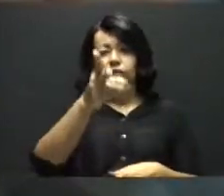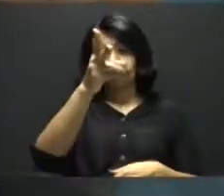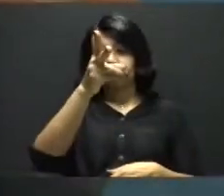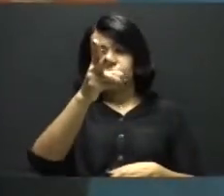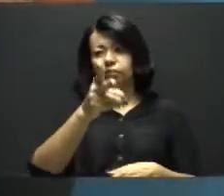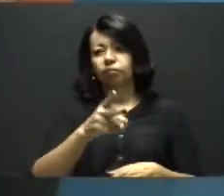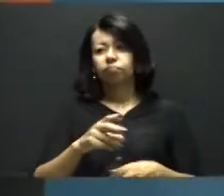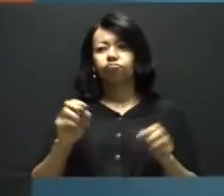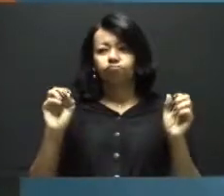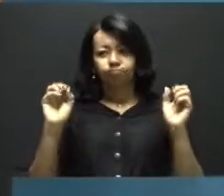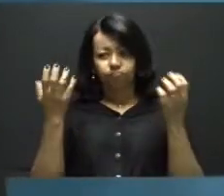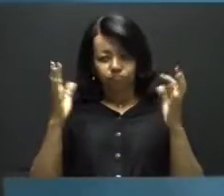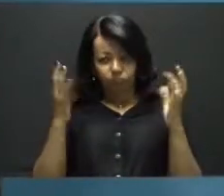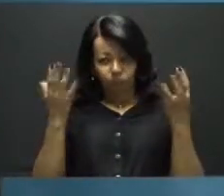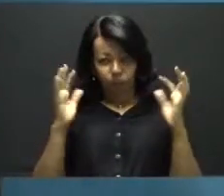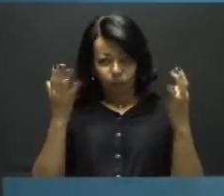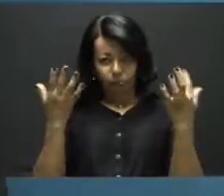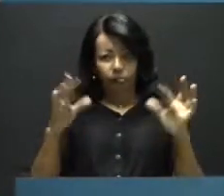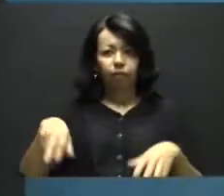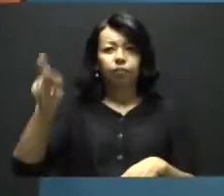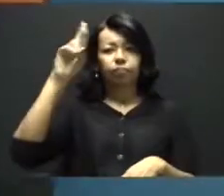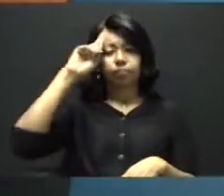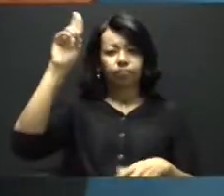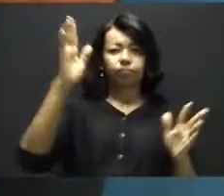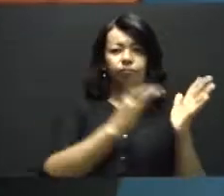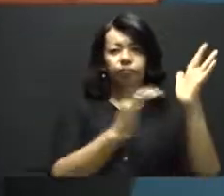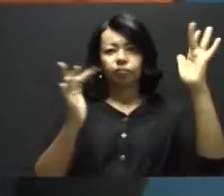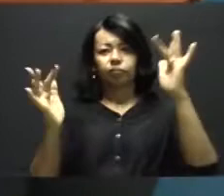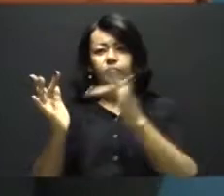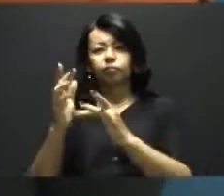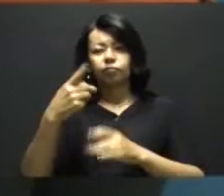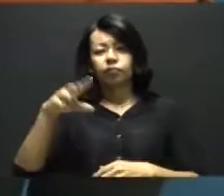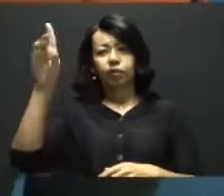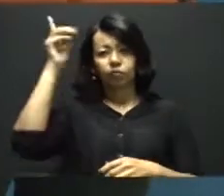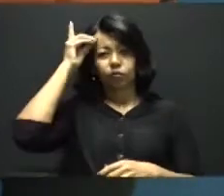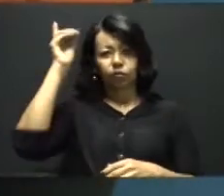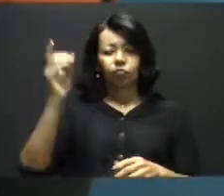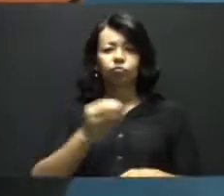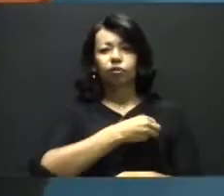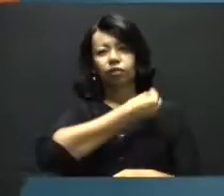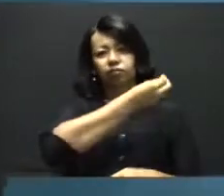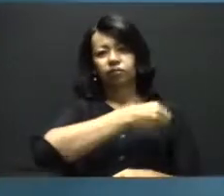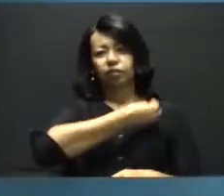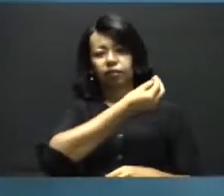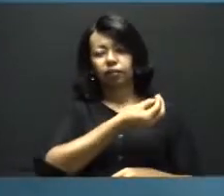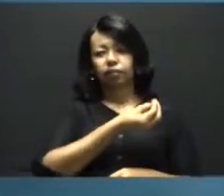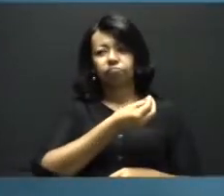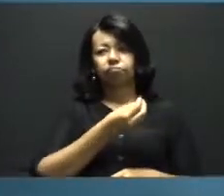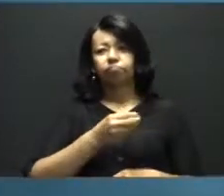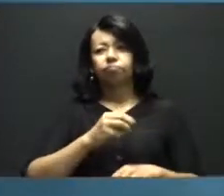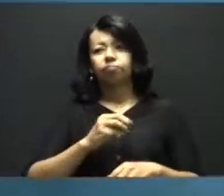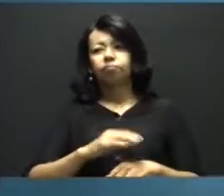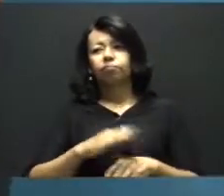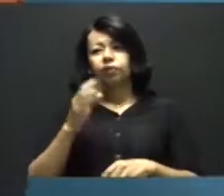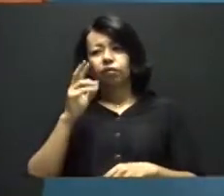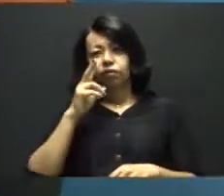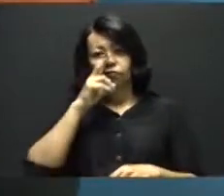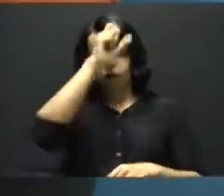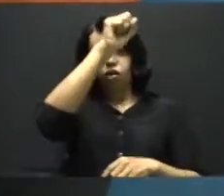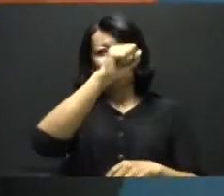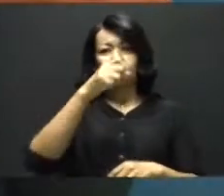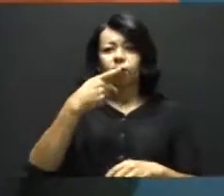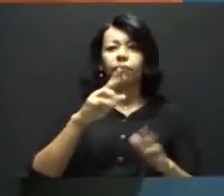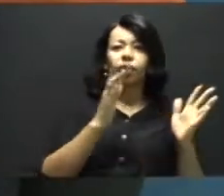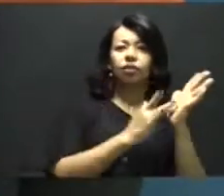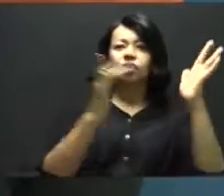você desce uma salva de palmas ao senhor jesus pelo dom da vida mais forte é pra jesus como